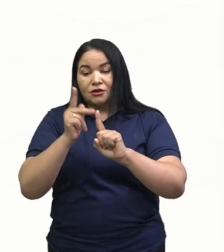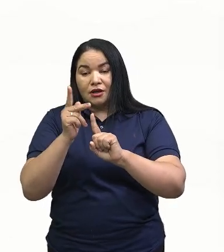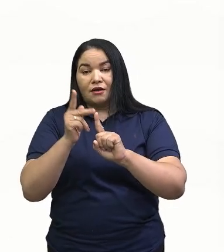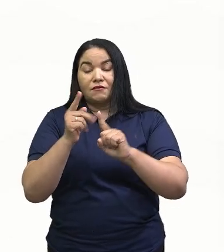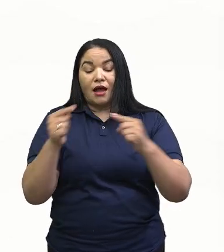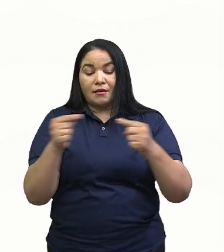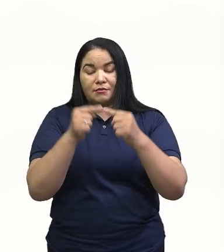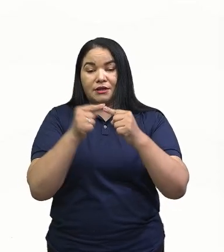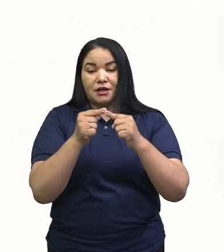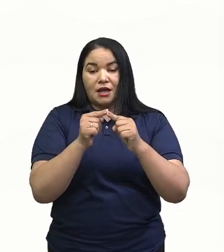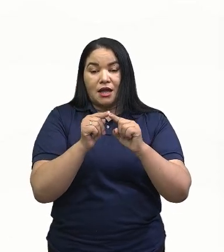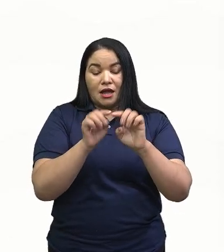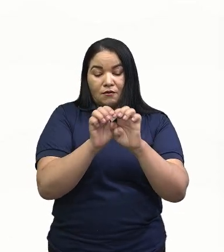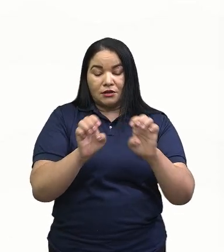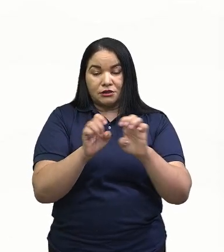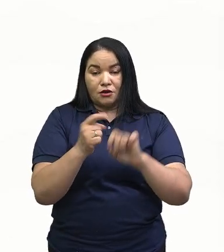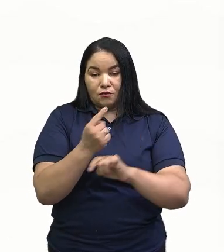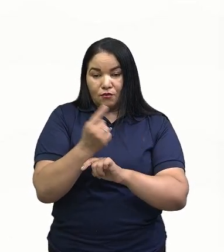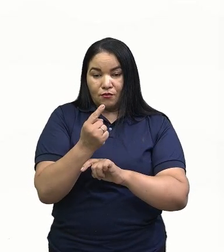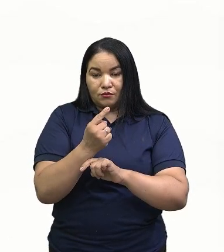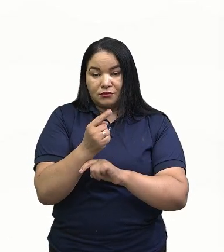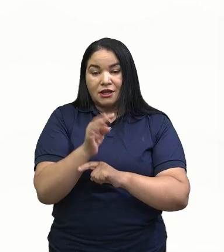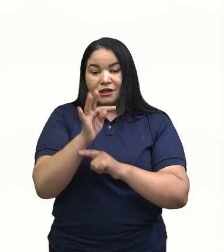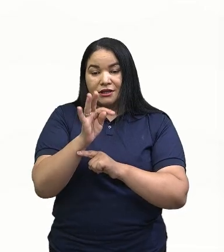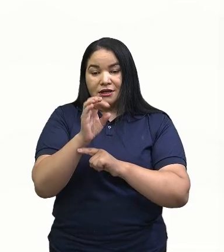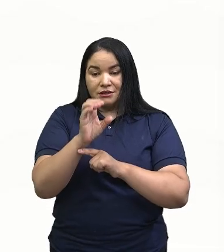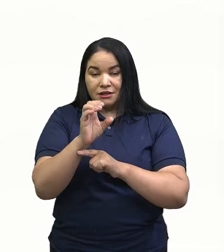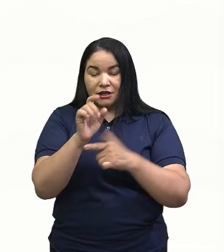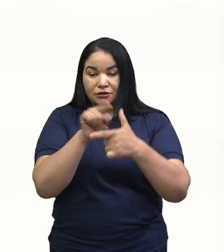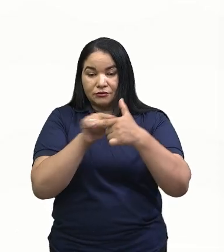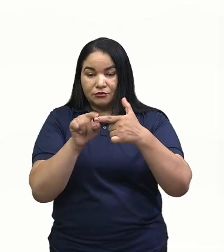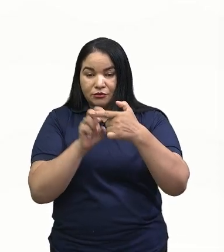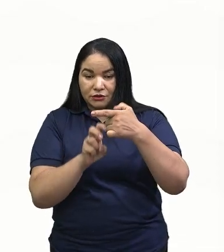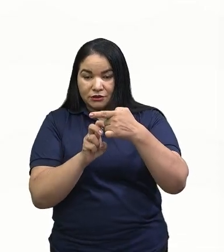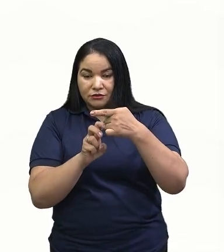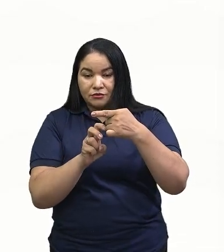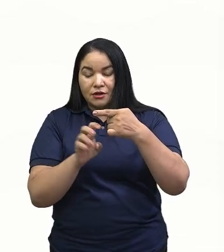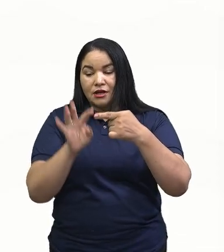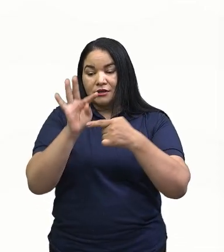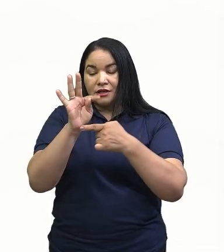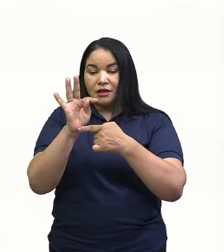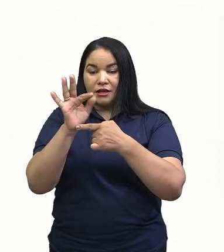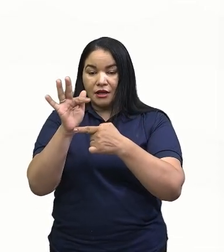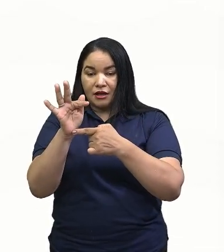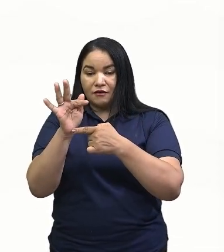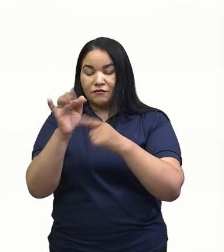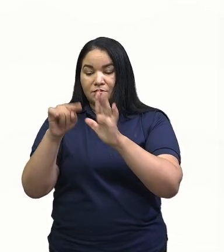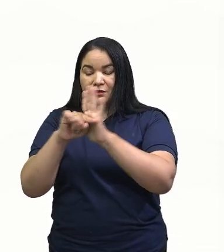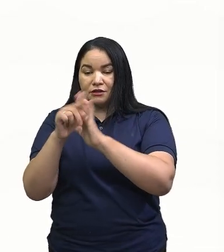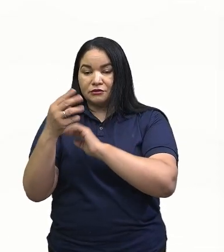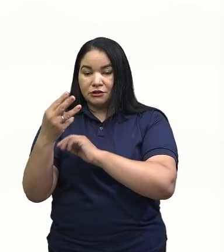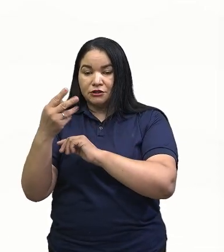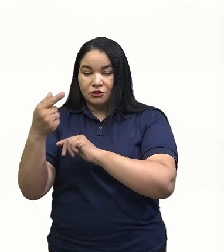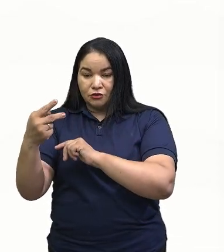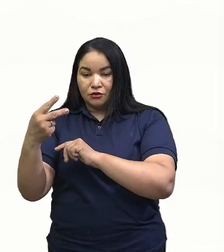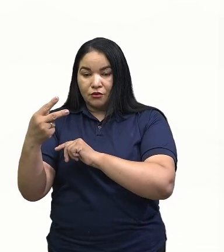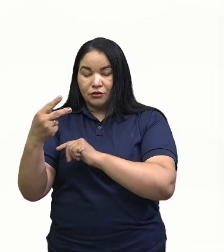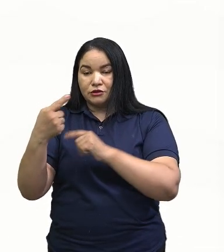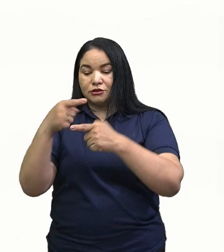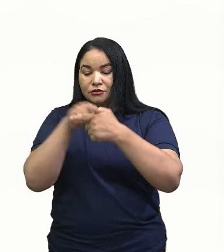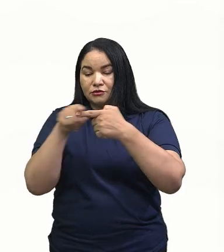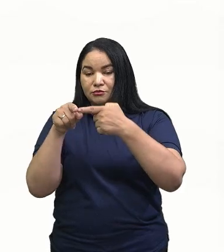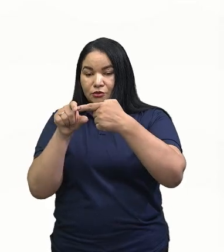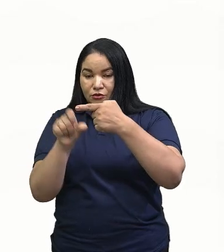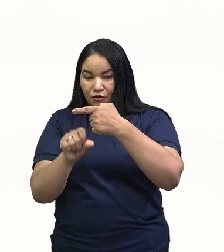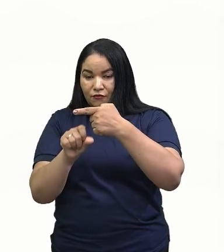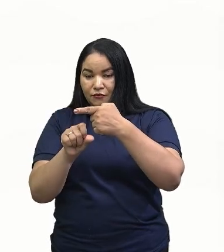1. TC está para 5, assim como TF menos 32 está para 9. Aí